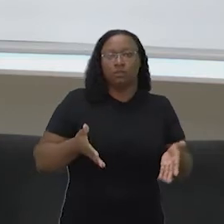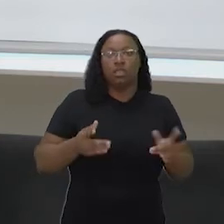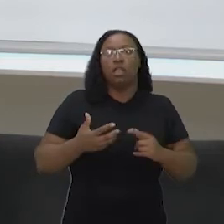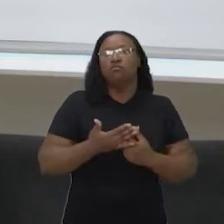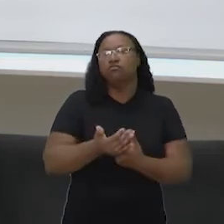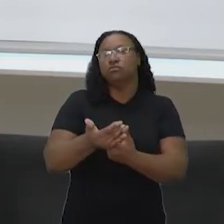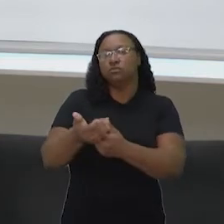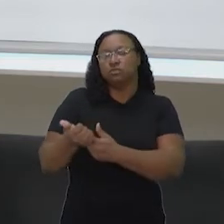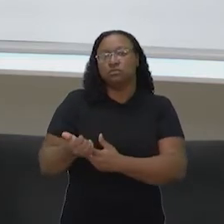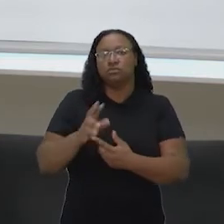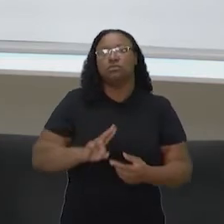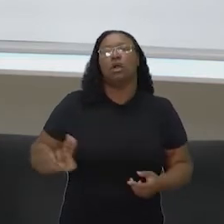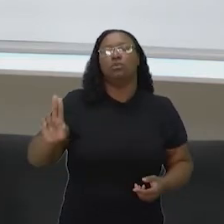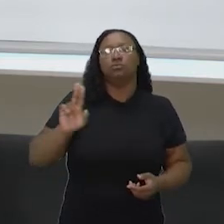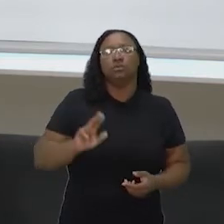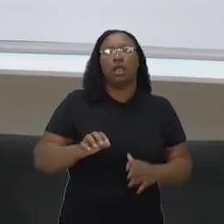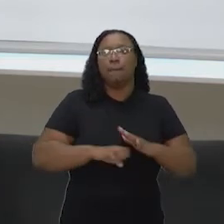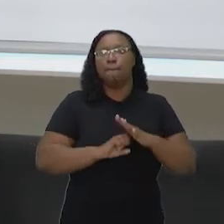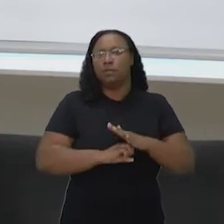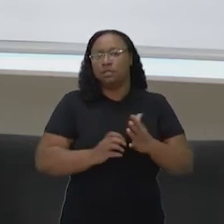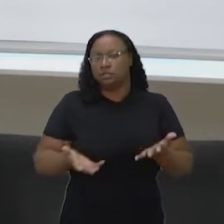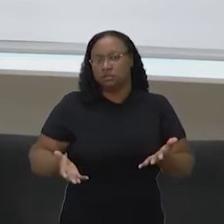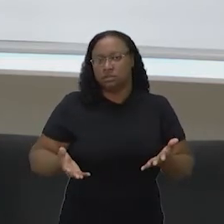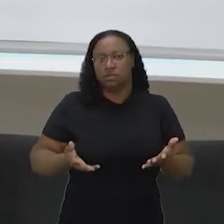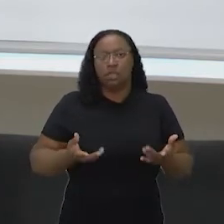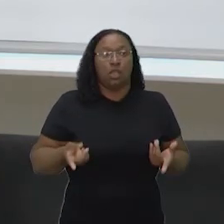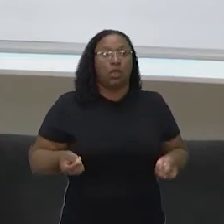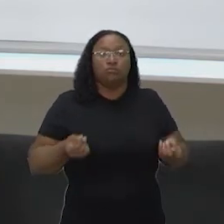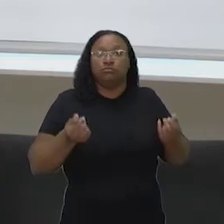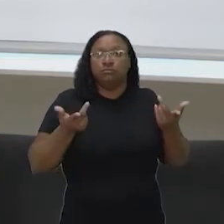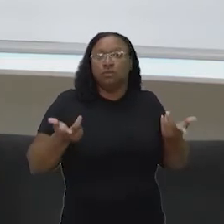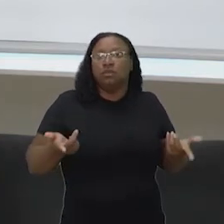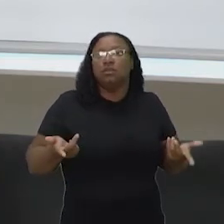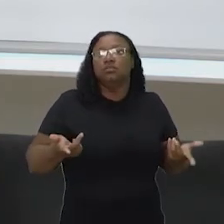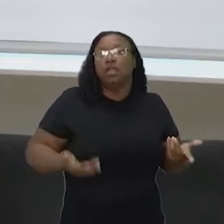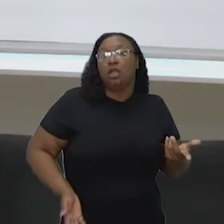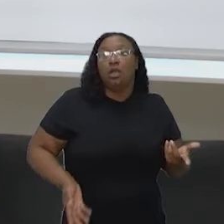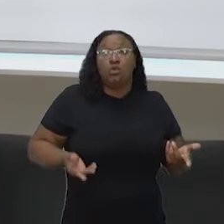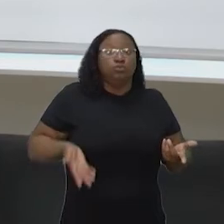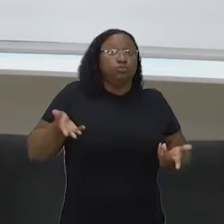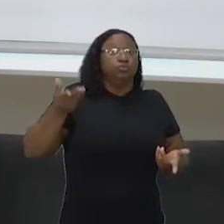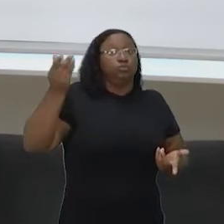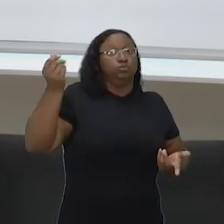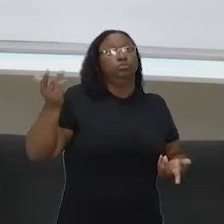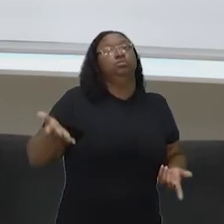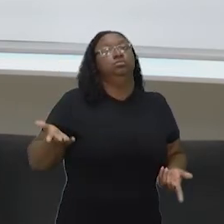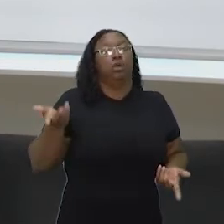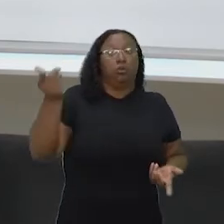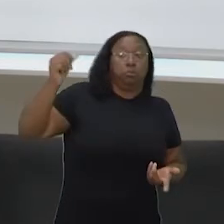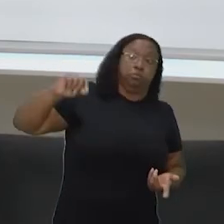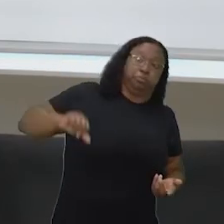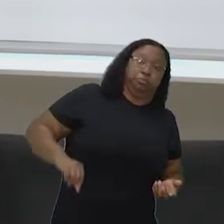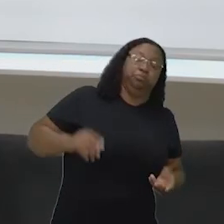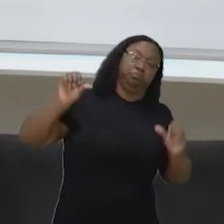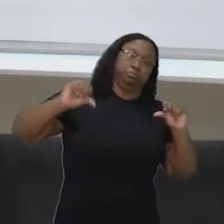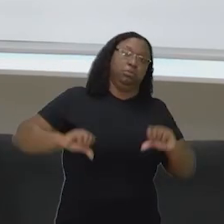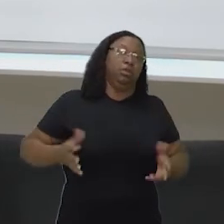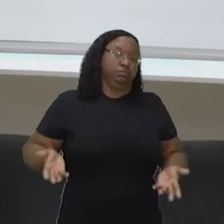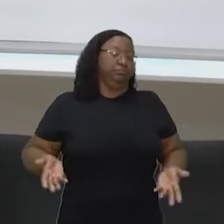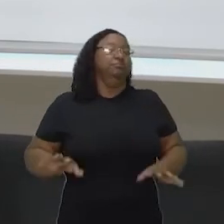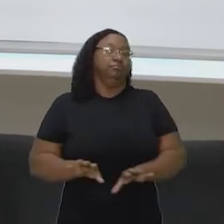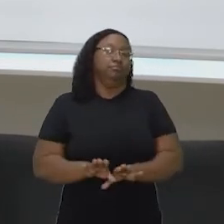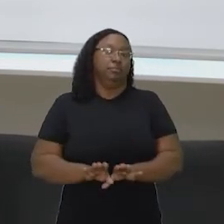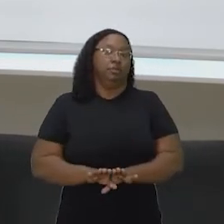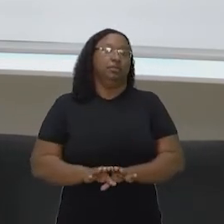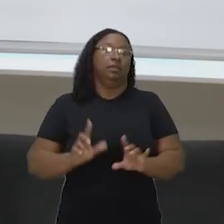tecnologia que a empresa vai utilizar? Muitas vezes é o rendimento, é o custo da biomassa, porque essas biomassas, mesmo sendo resíduos, elas